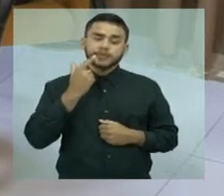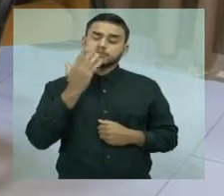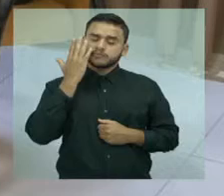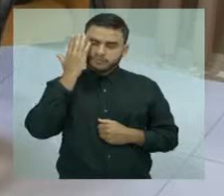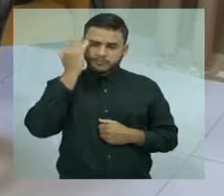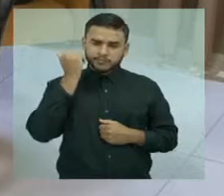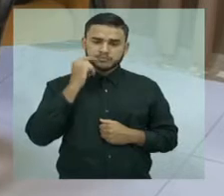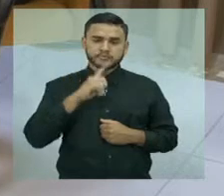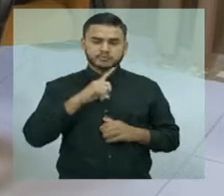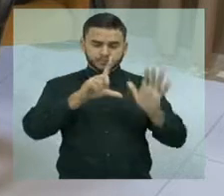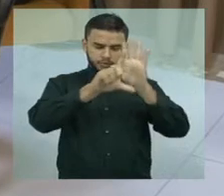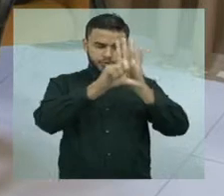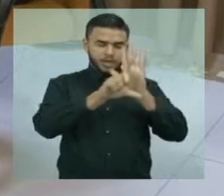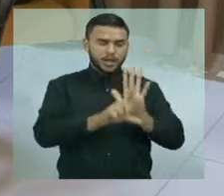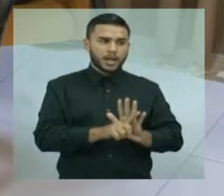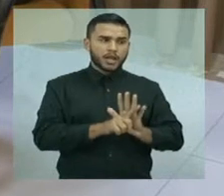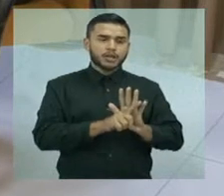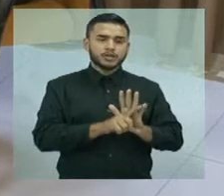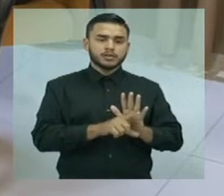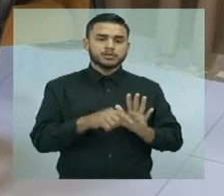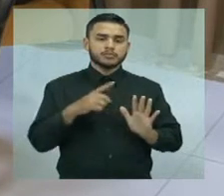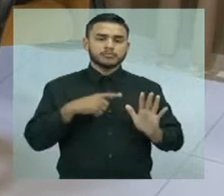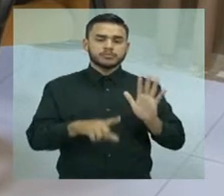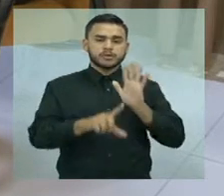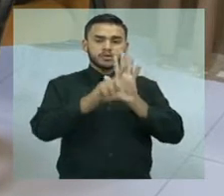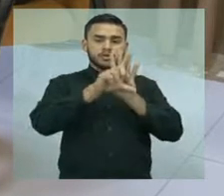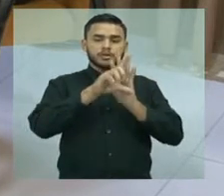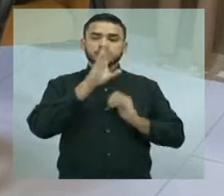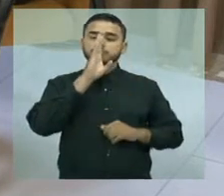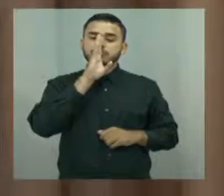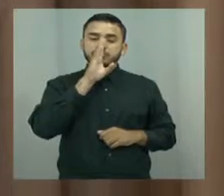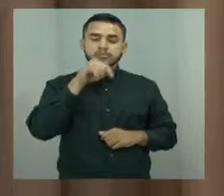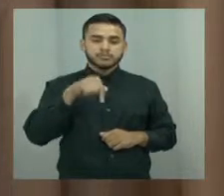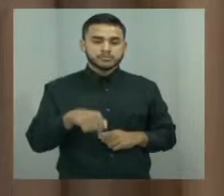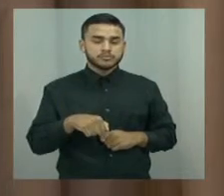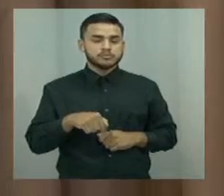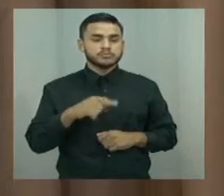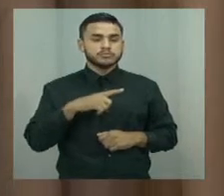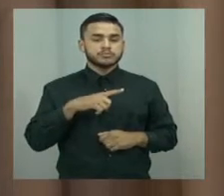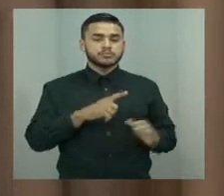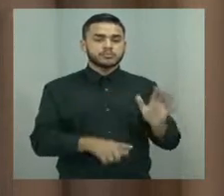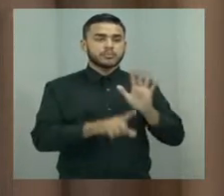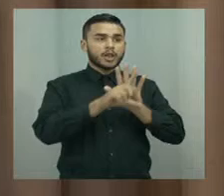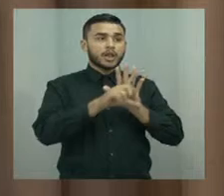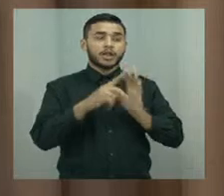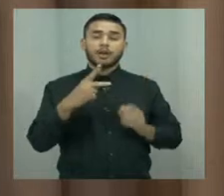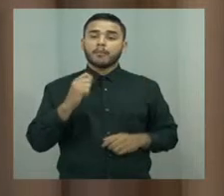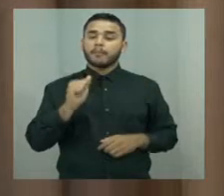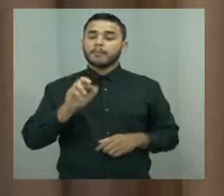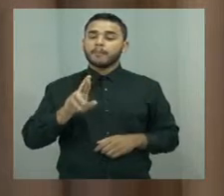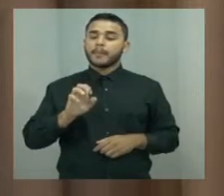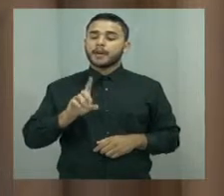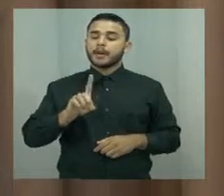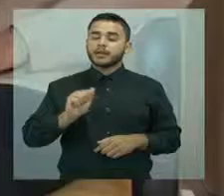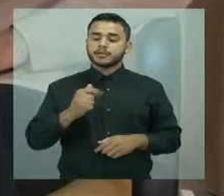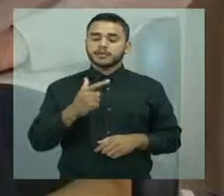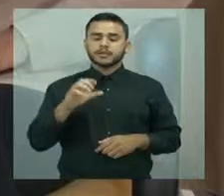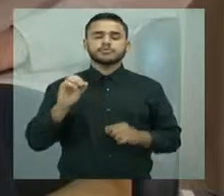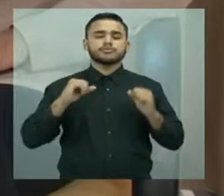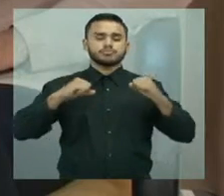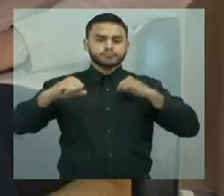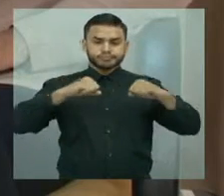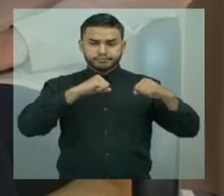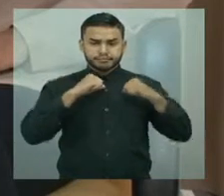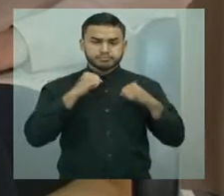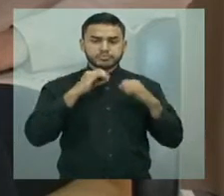Fortaleza 2 leis bem conhecidas, a lei do silêncio, como a gente vem bem tratada, a lei do paredão, que foi amplamente discutida e debatida e a